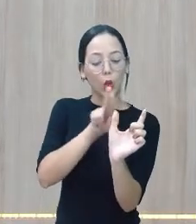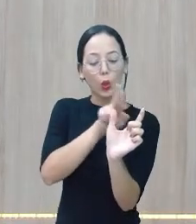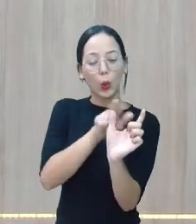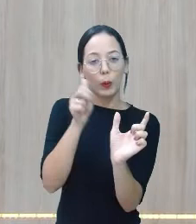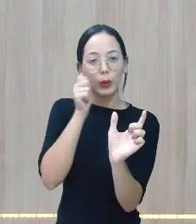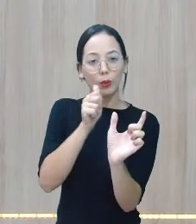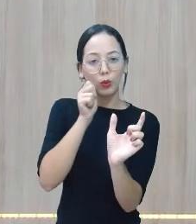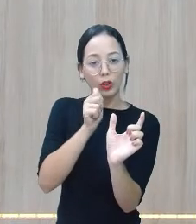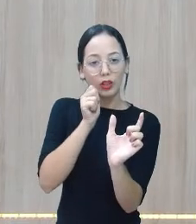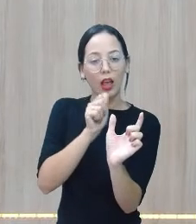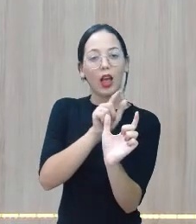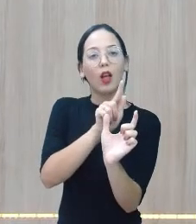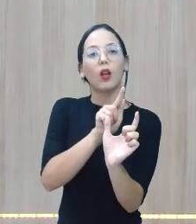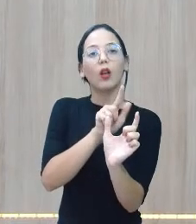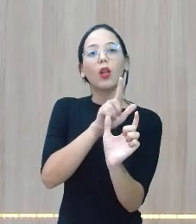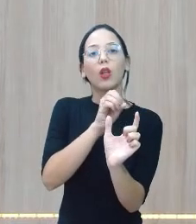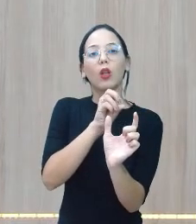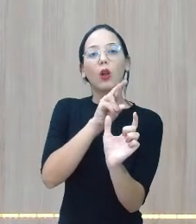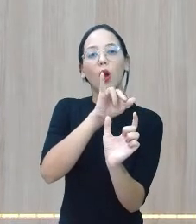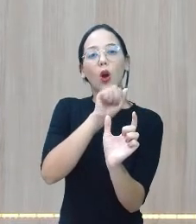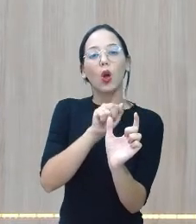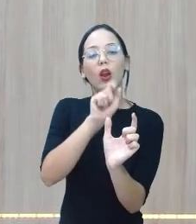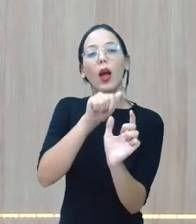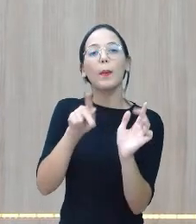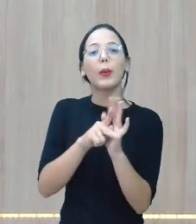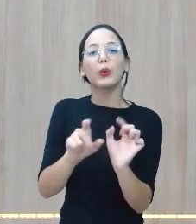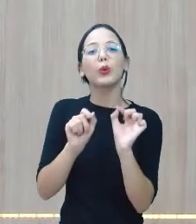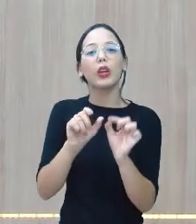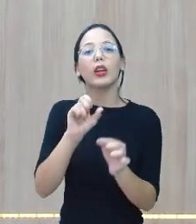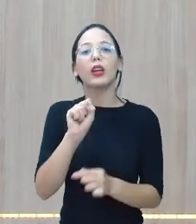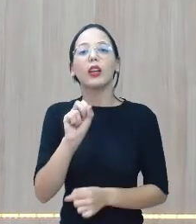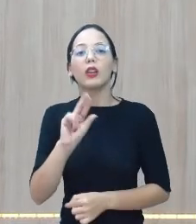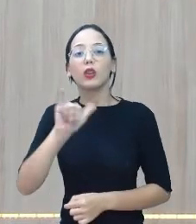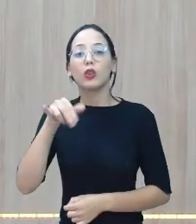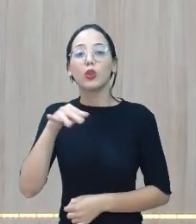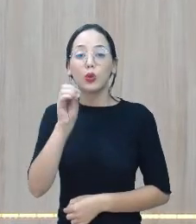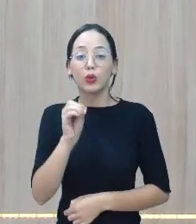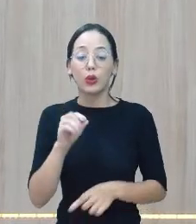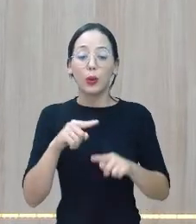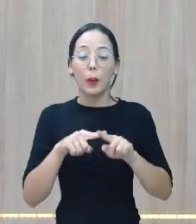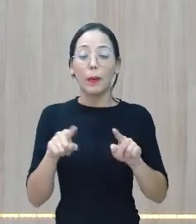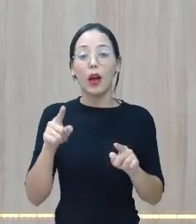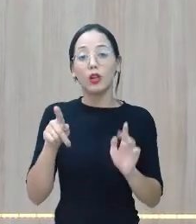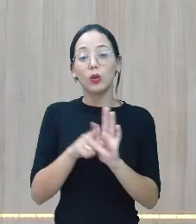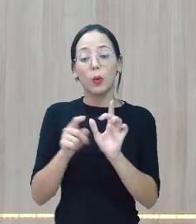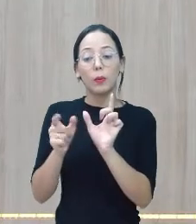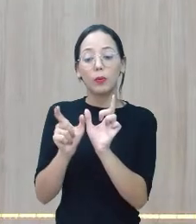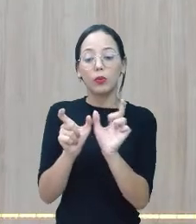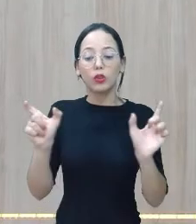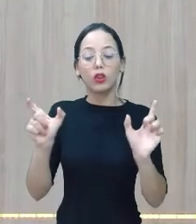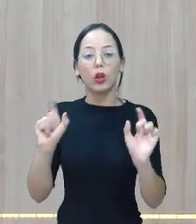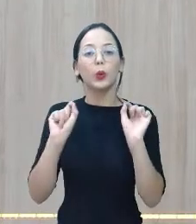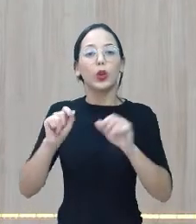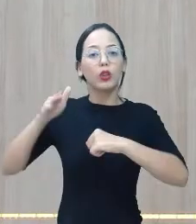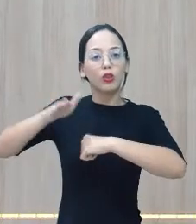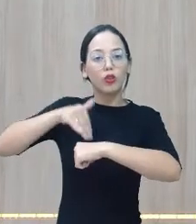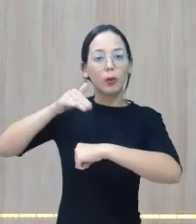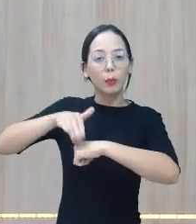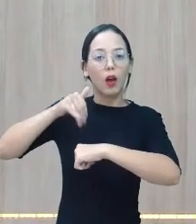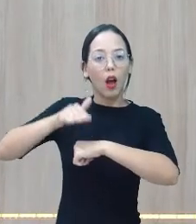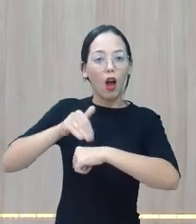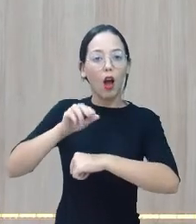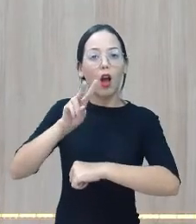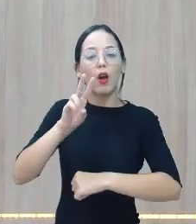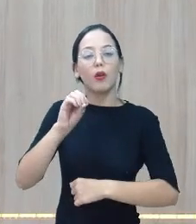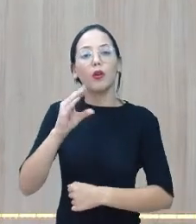Glória aqui, é sujeito. Então, aqui, só que aqui, ela representa o vocativo, não